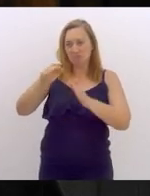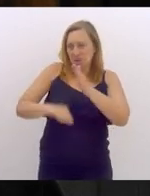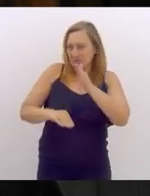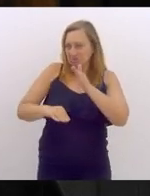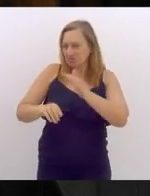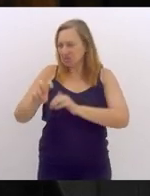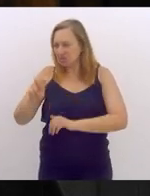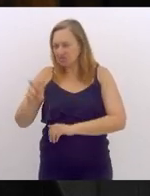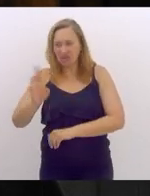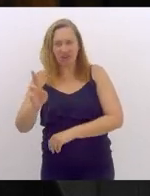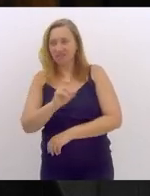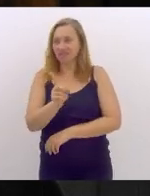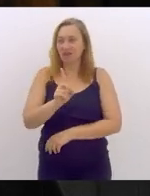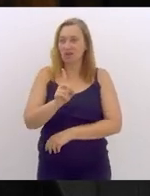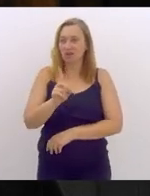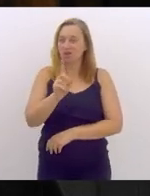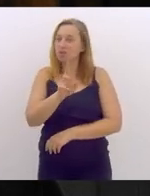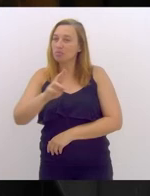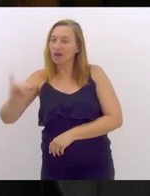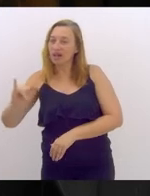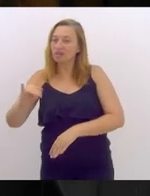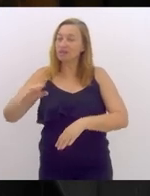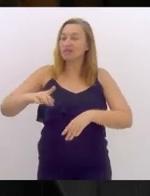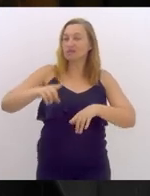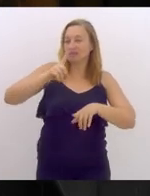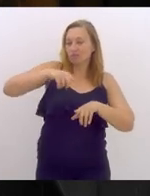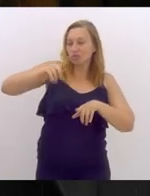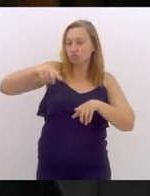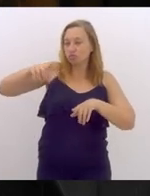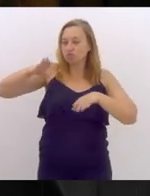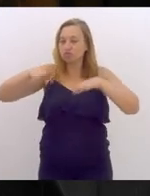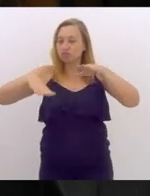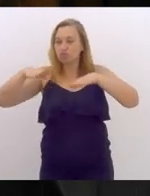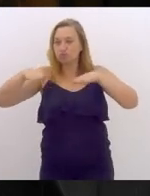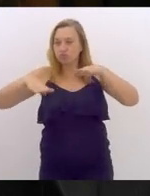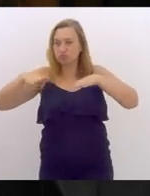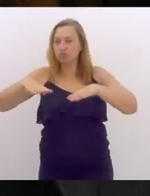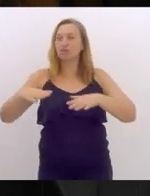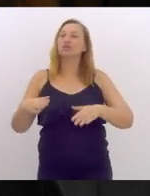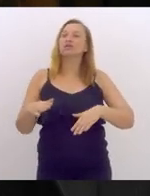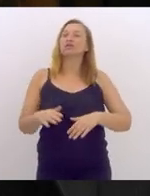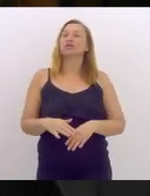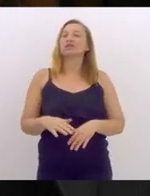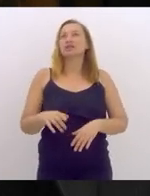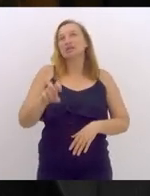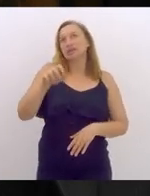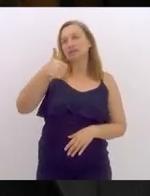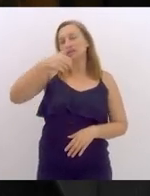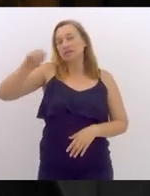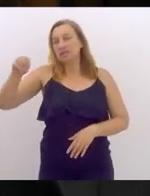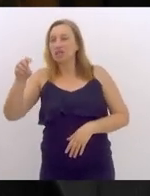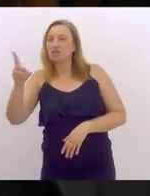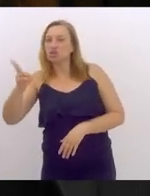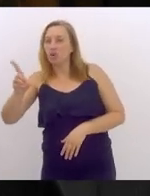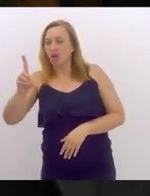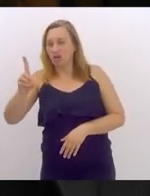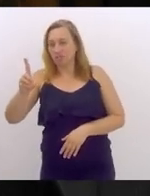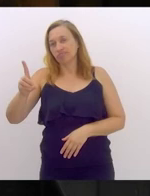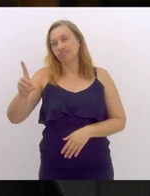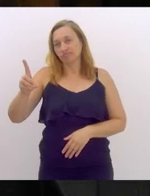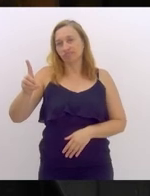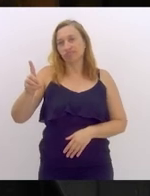e o barril tá sempre lá oceano oscilando em torno de 100 dólares